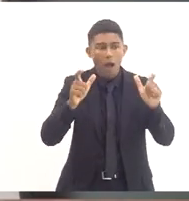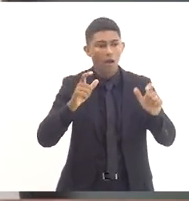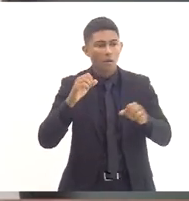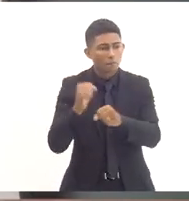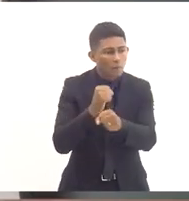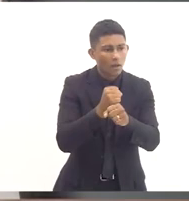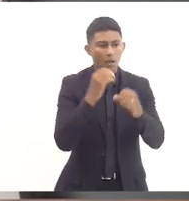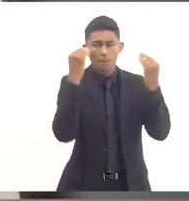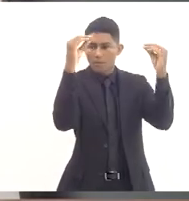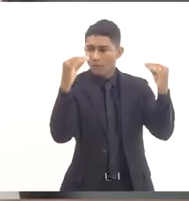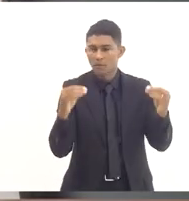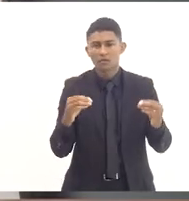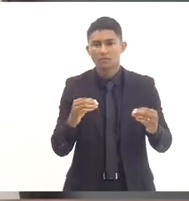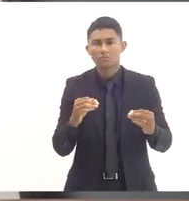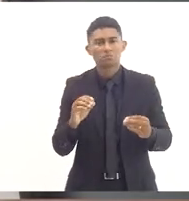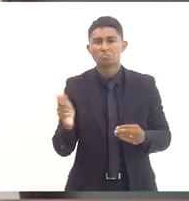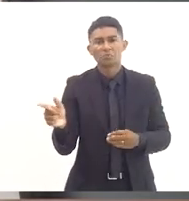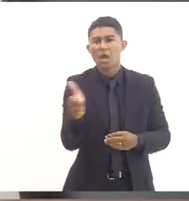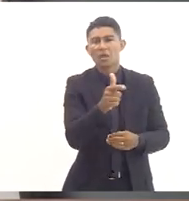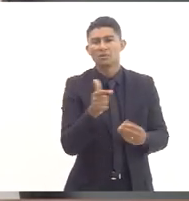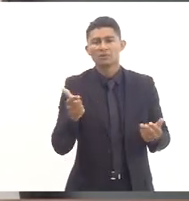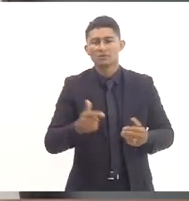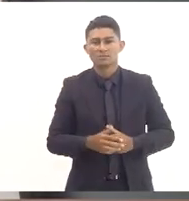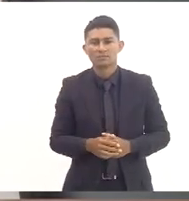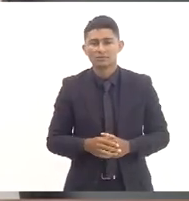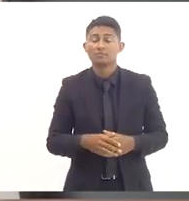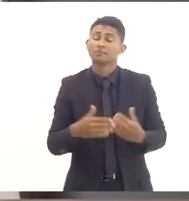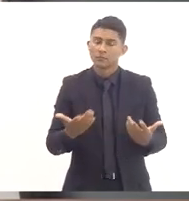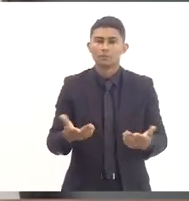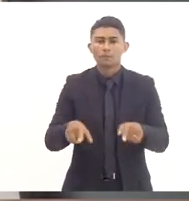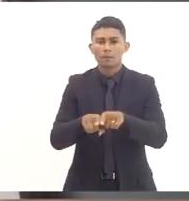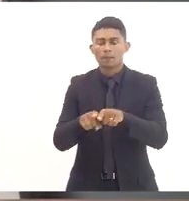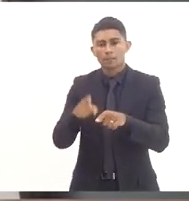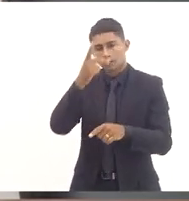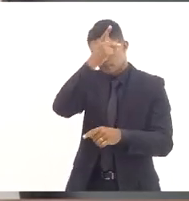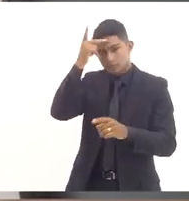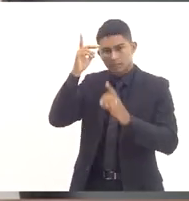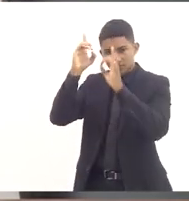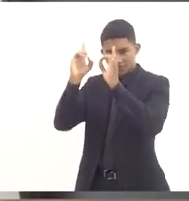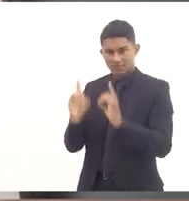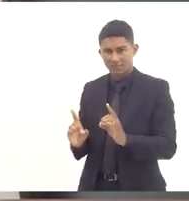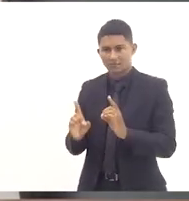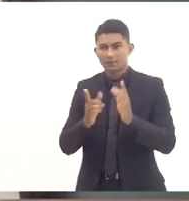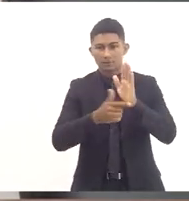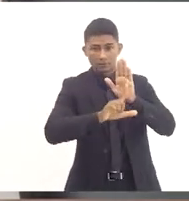da pessoa com deficiência na qualidade de eleitor com a lei 2015